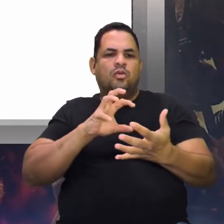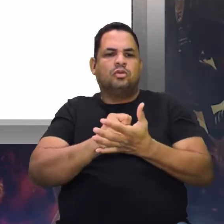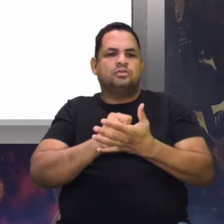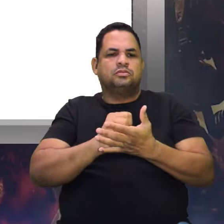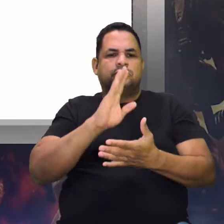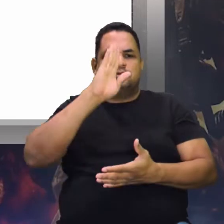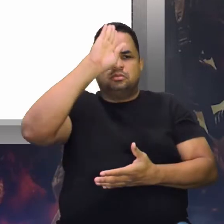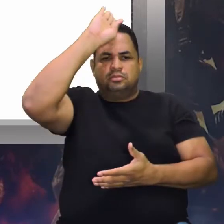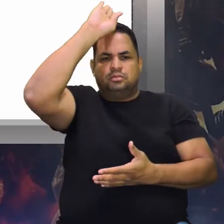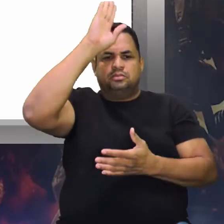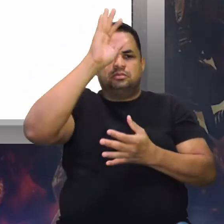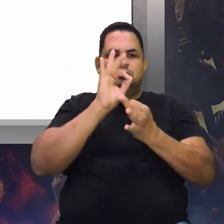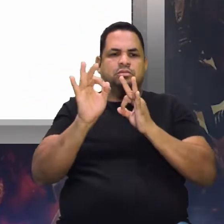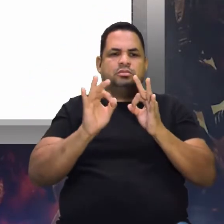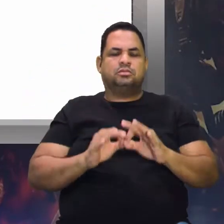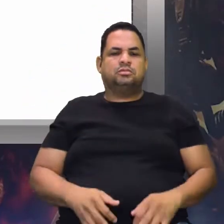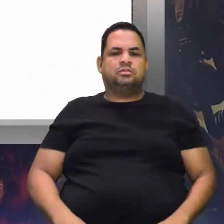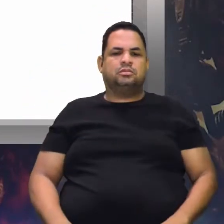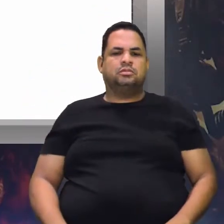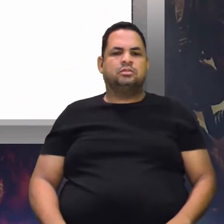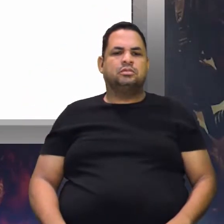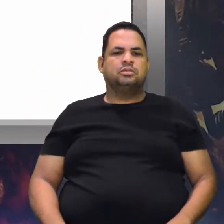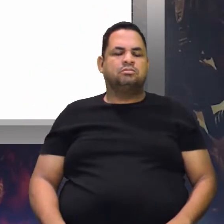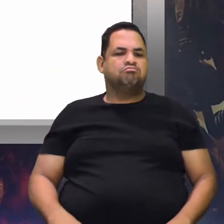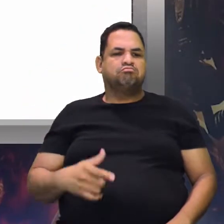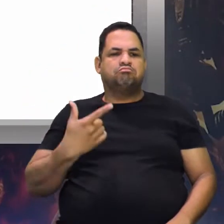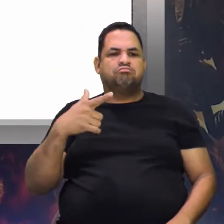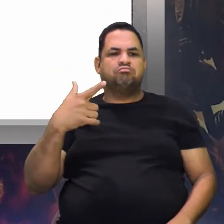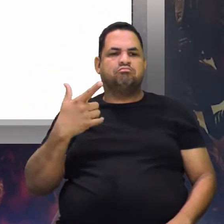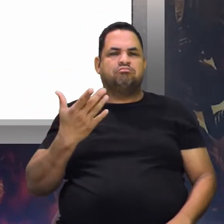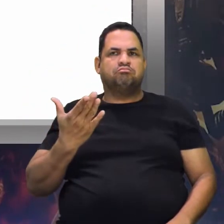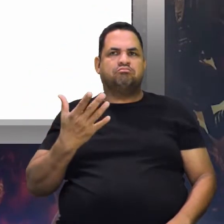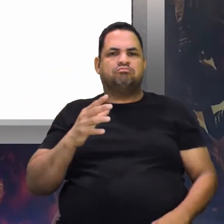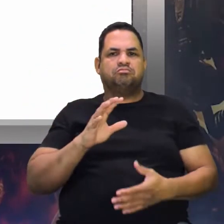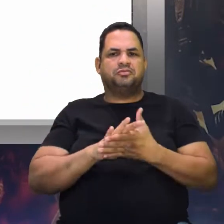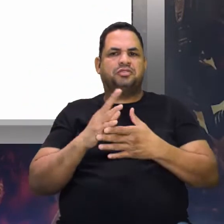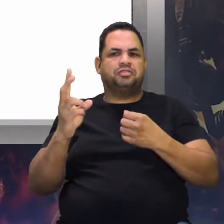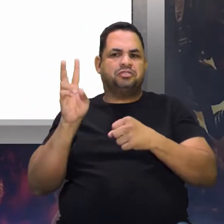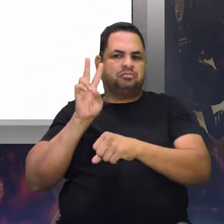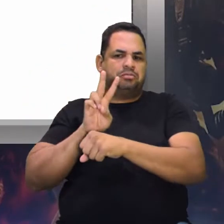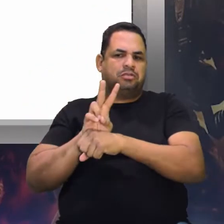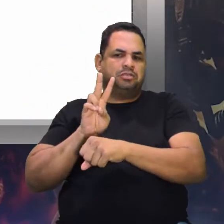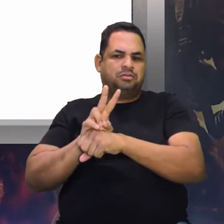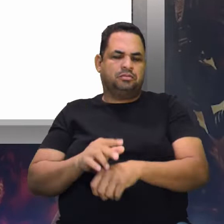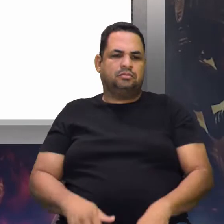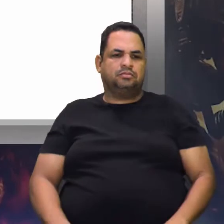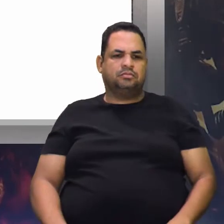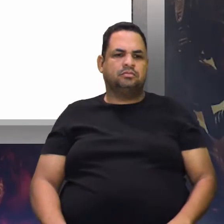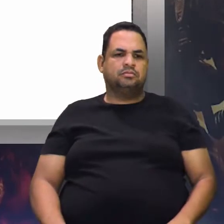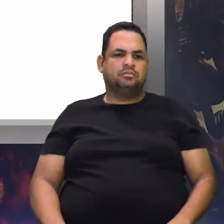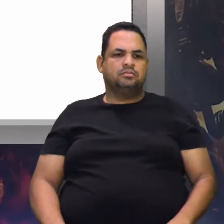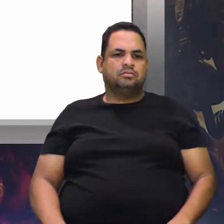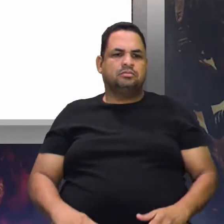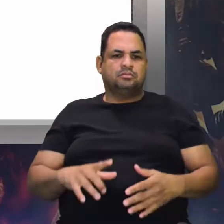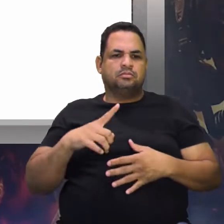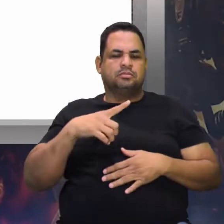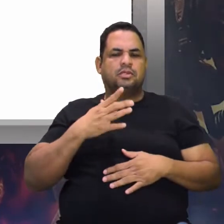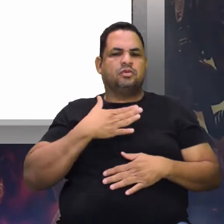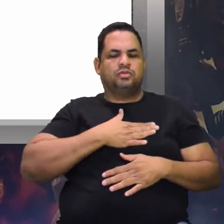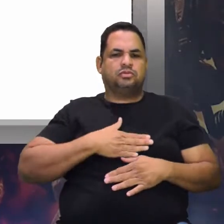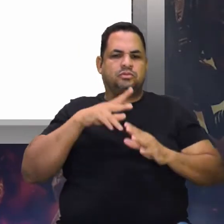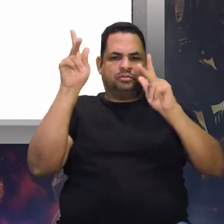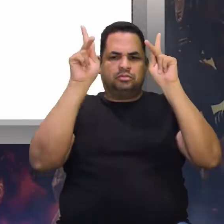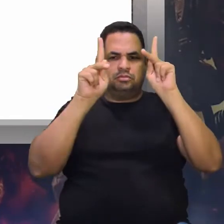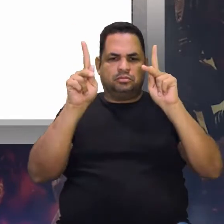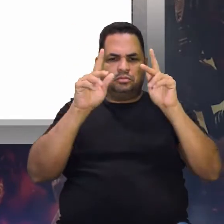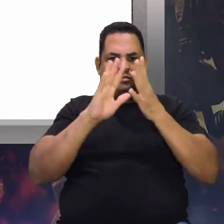vão ser facilmente conquistados, que não possuíam esse tipo de defesa. Eles eram mais pacíficos, não queriam mais saber muito